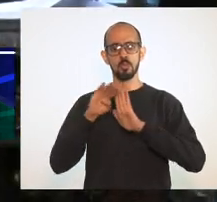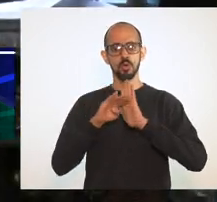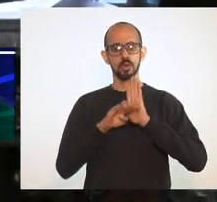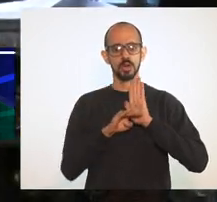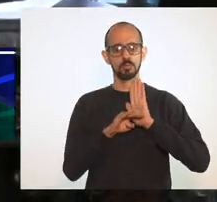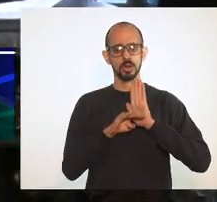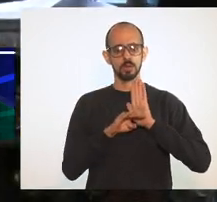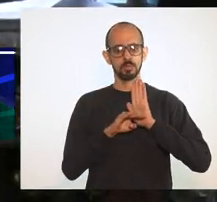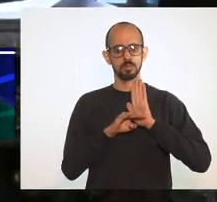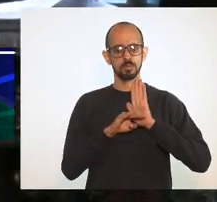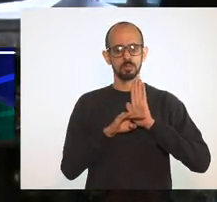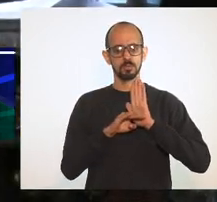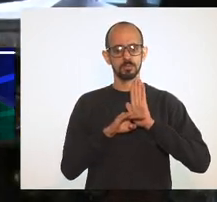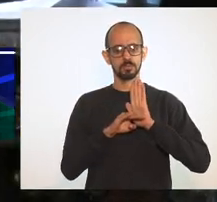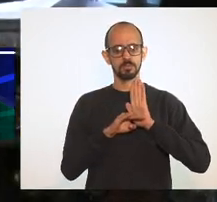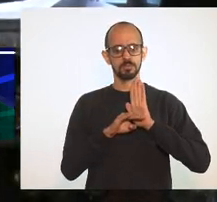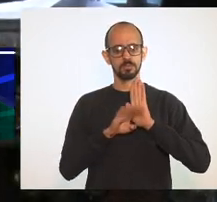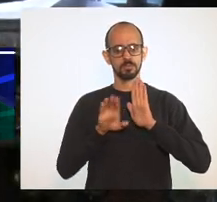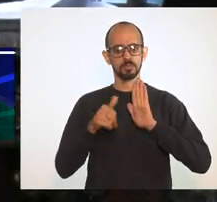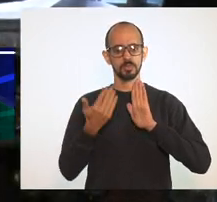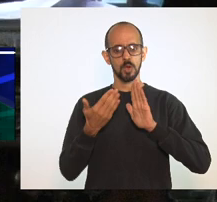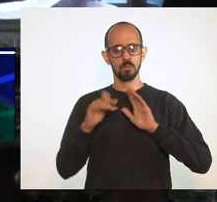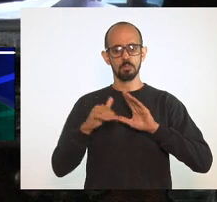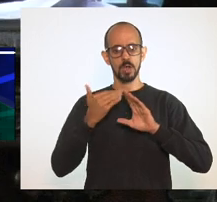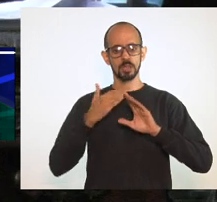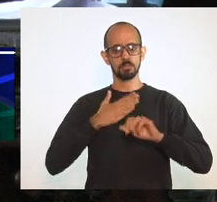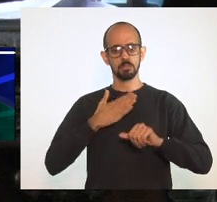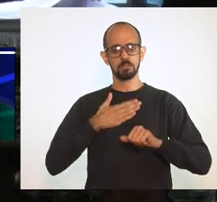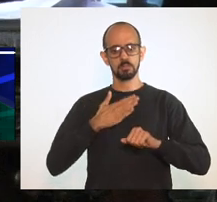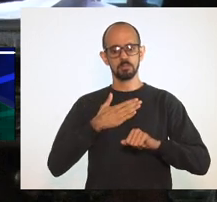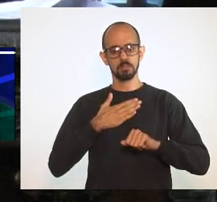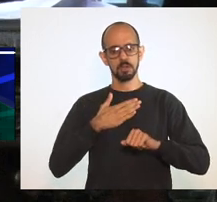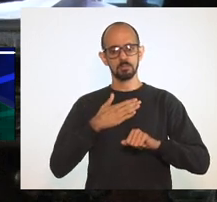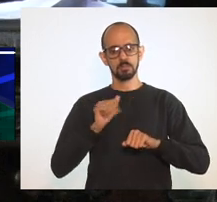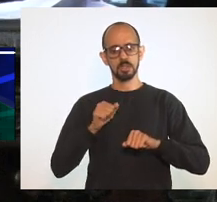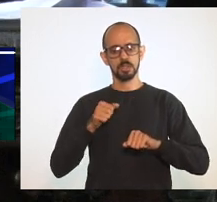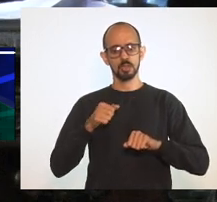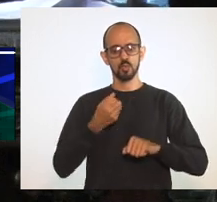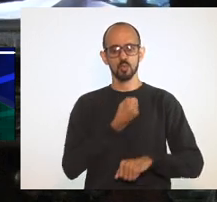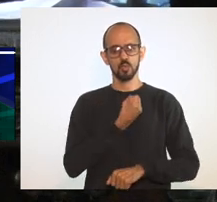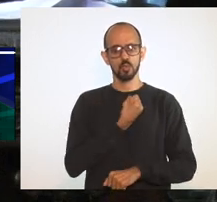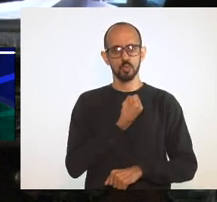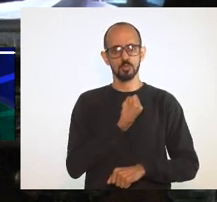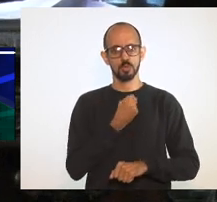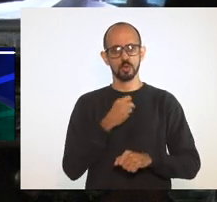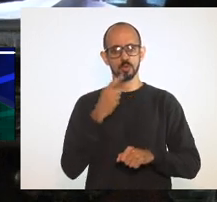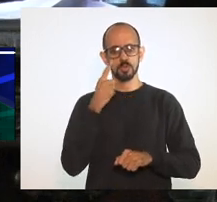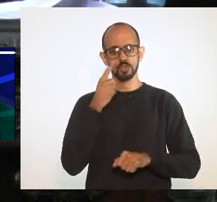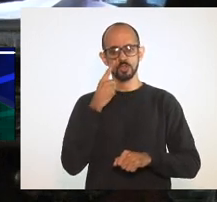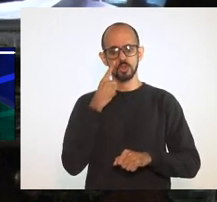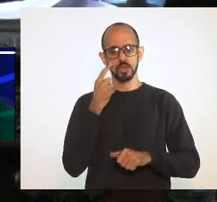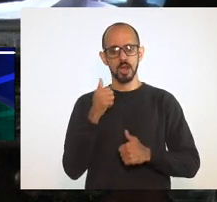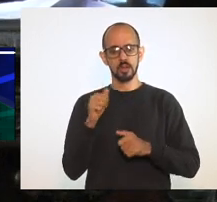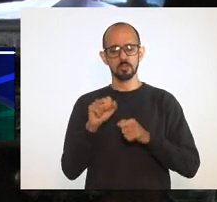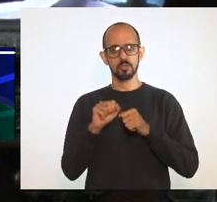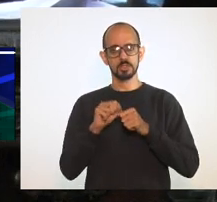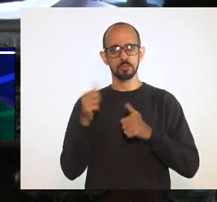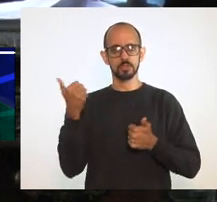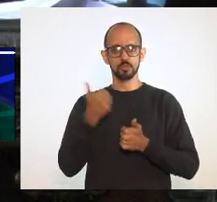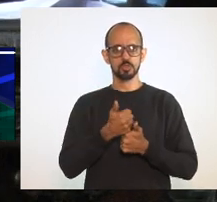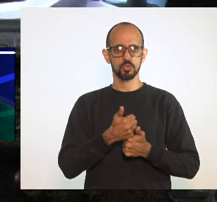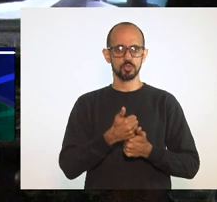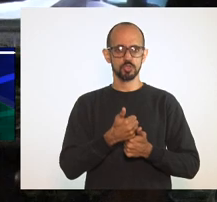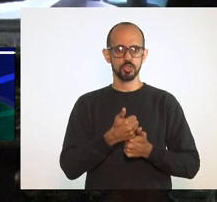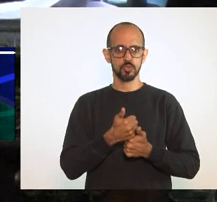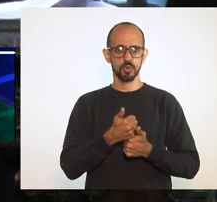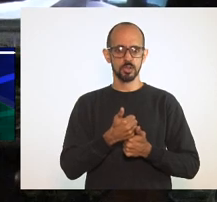eu trago... É isso. Manda o número do projeto da... Deputada Inês, a gente traz para a pauta, fazemos substitutivo e faz a